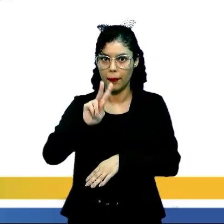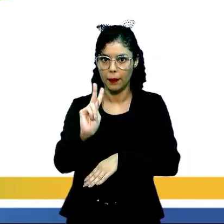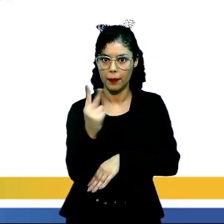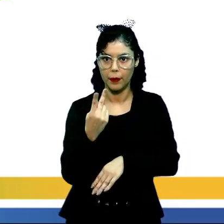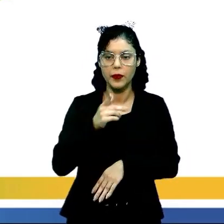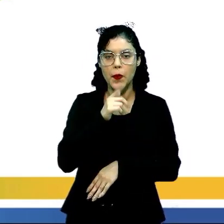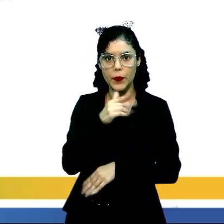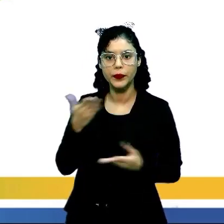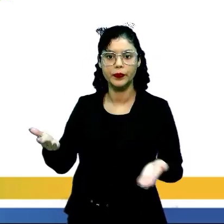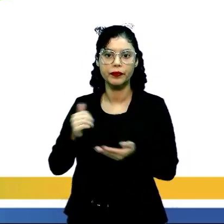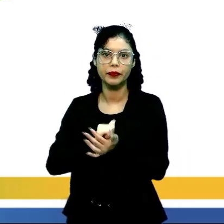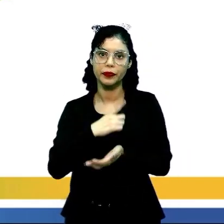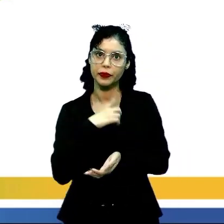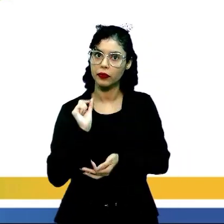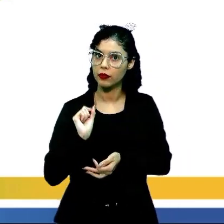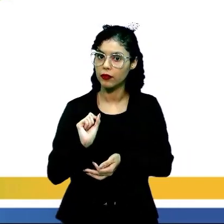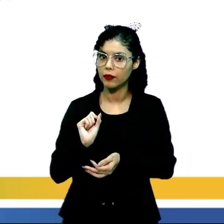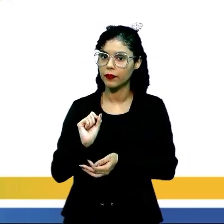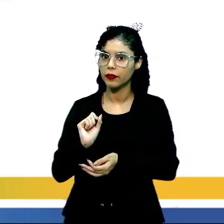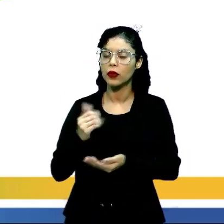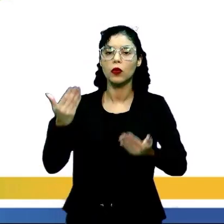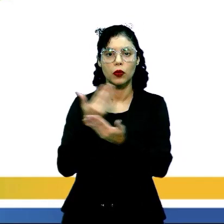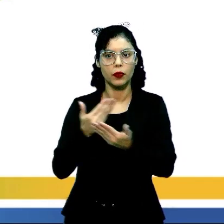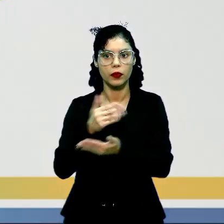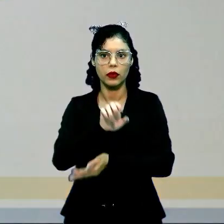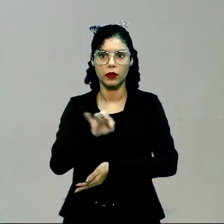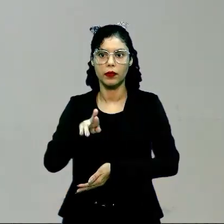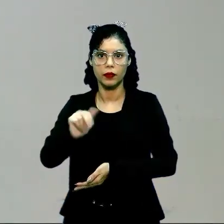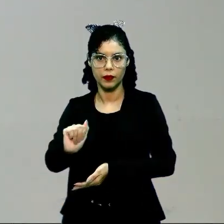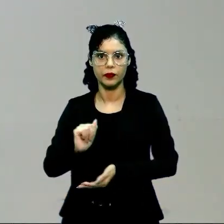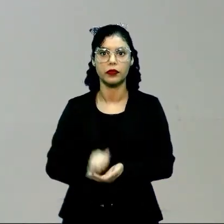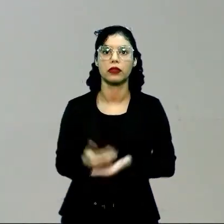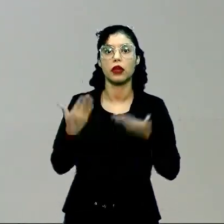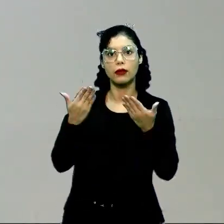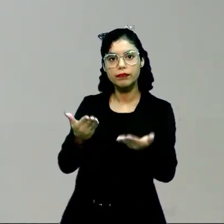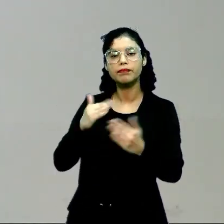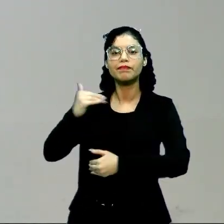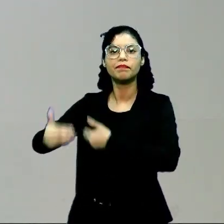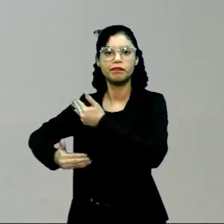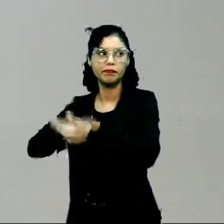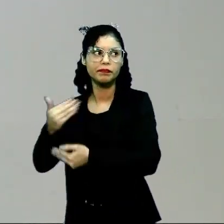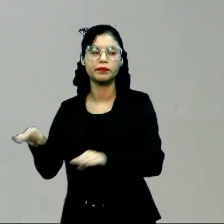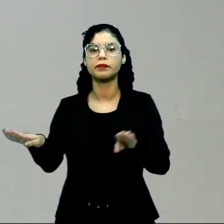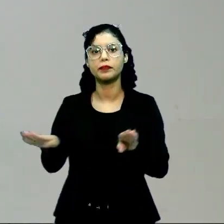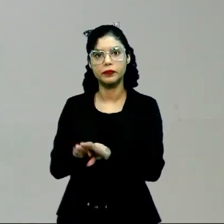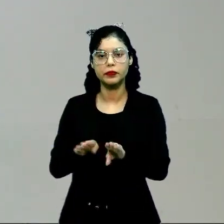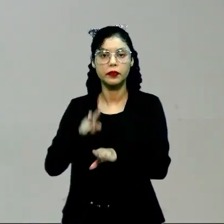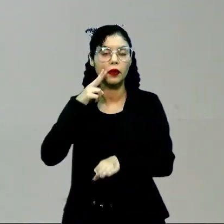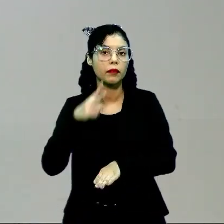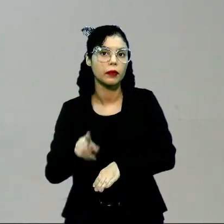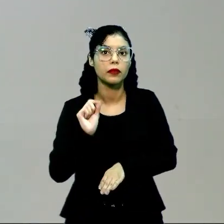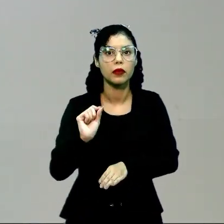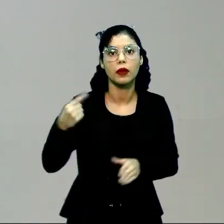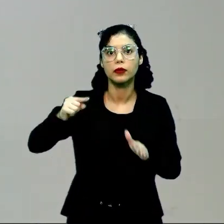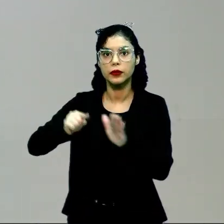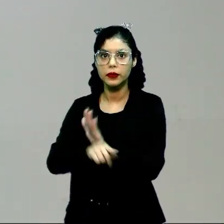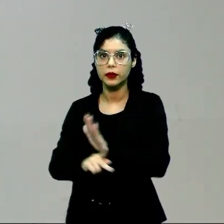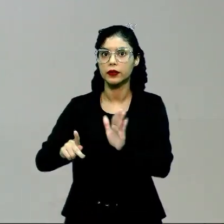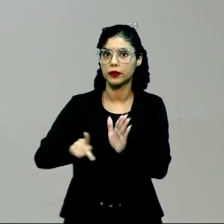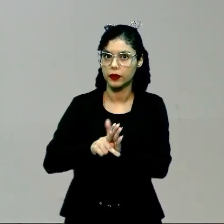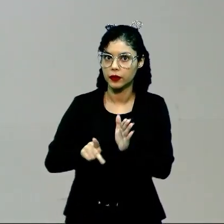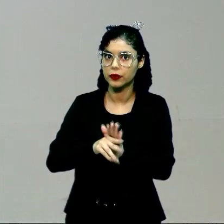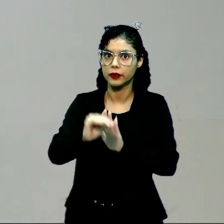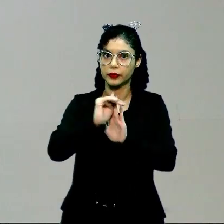Aí nós temos então uma estação de tratamento de água. Nesses processos, nós vimos que dentro dessas etapas